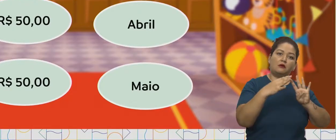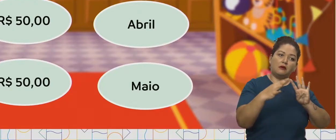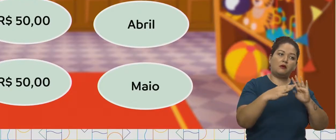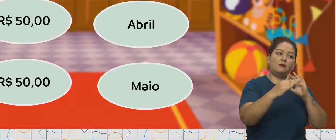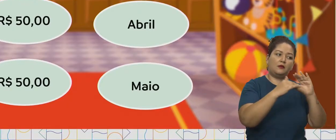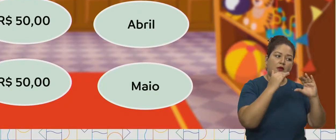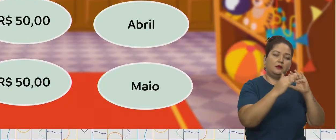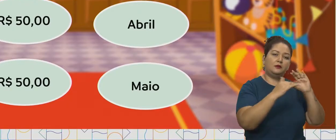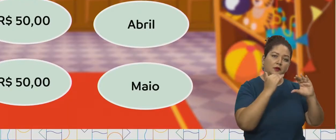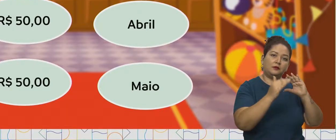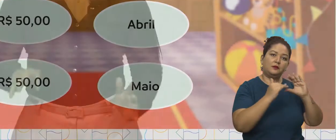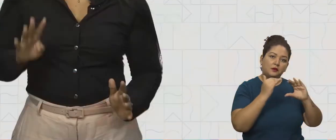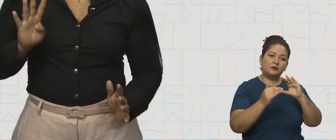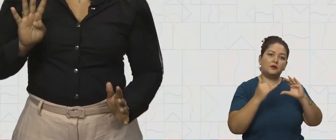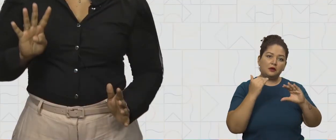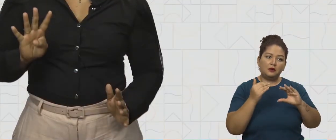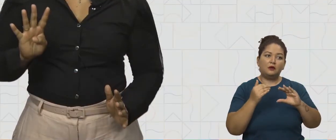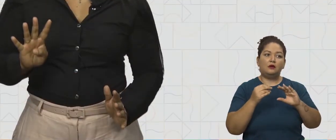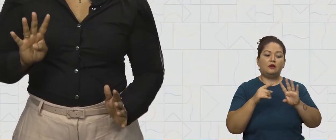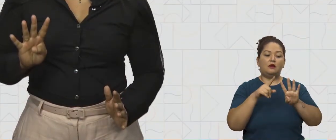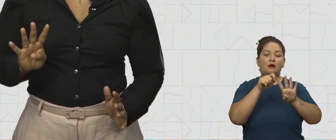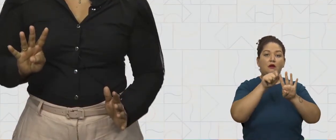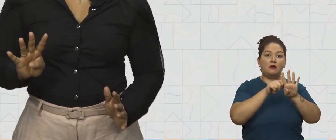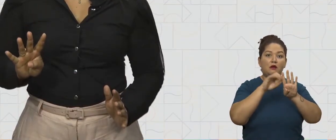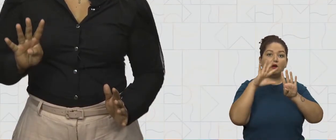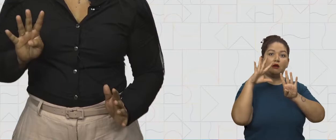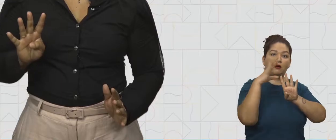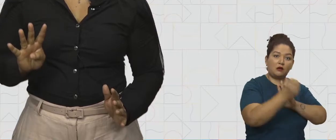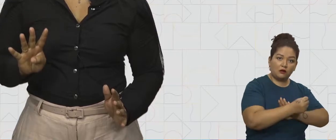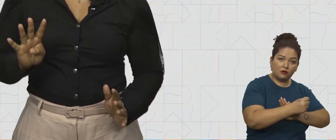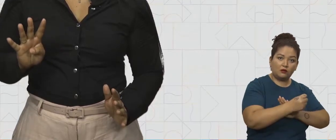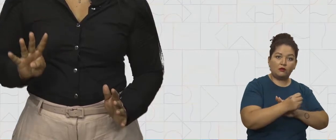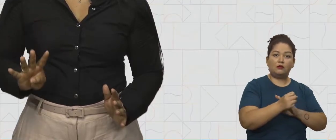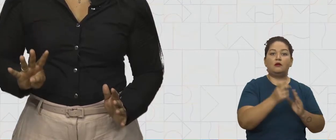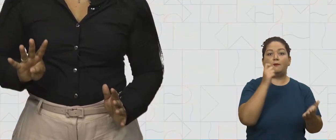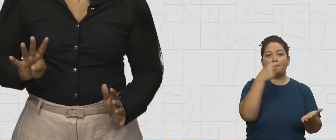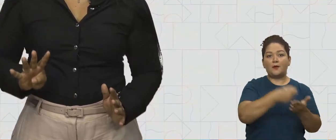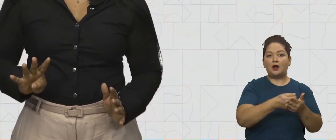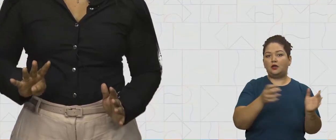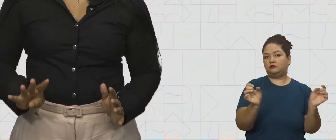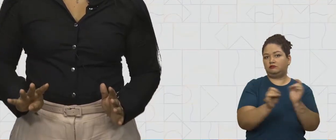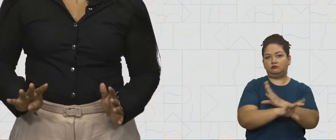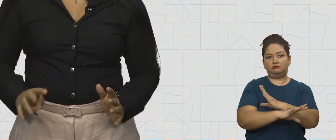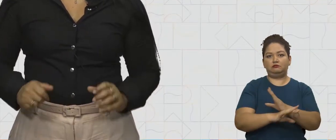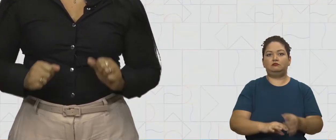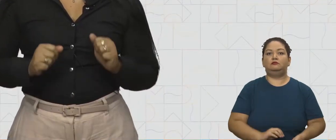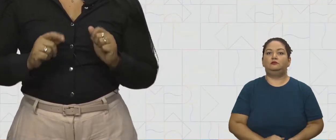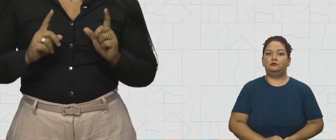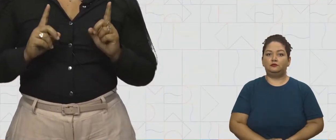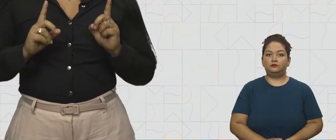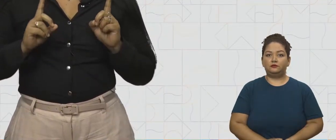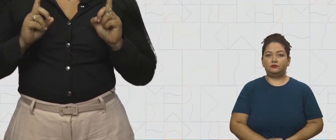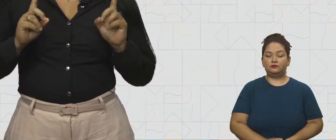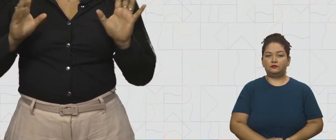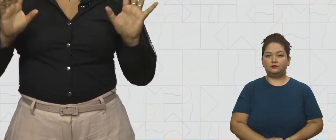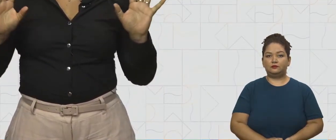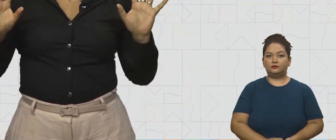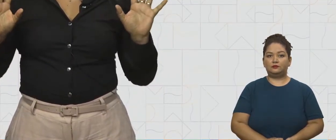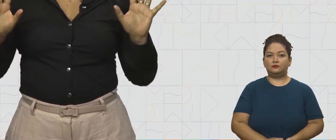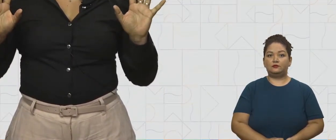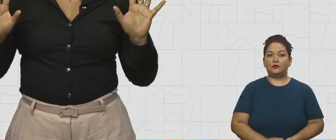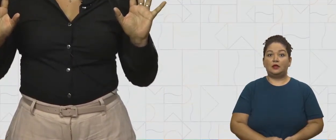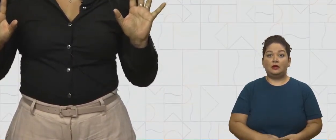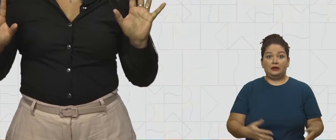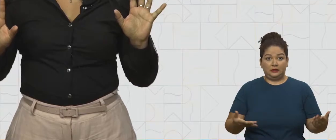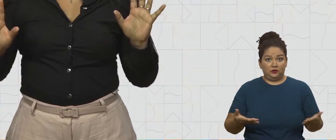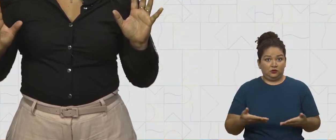boleto. Levando assim 4 meses para o pagamento da dívida de R$200. Com a